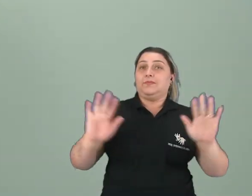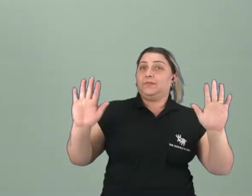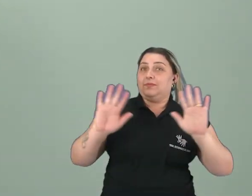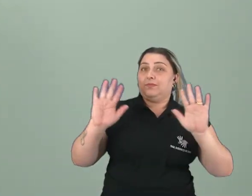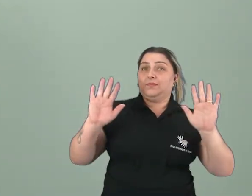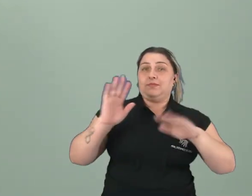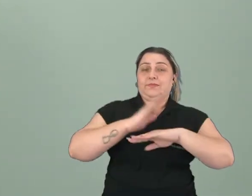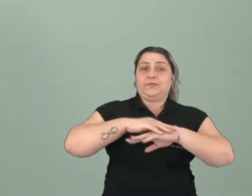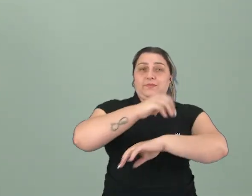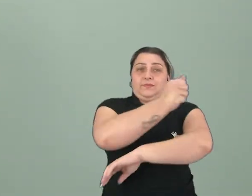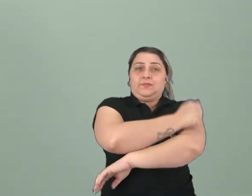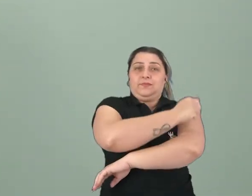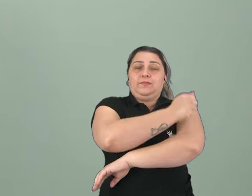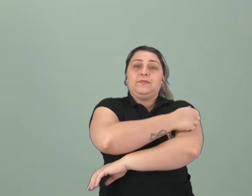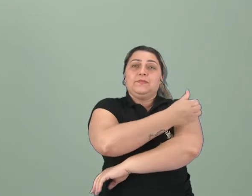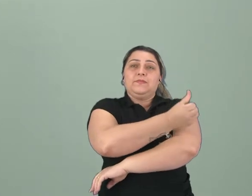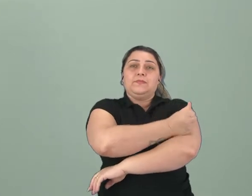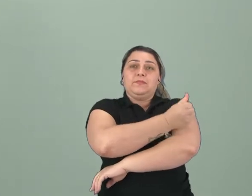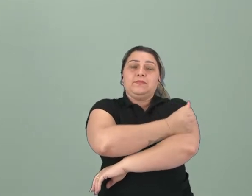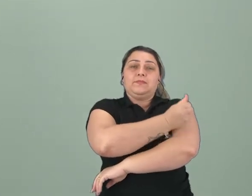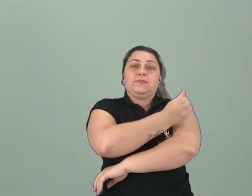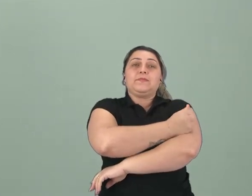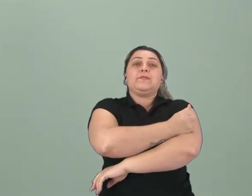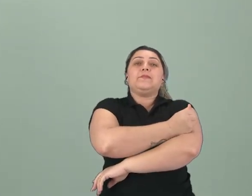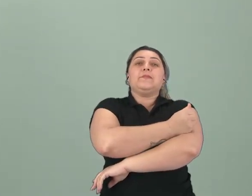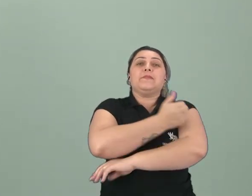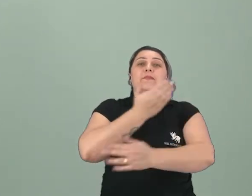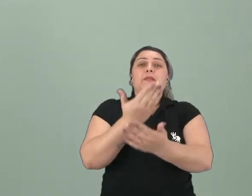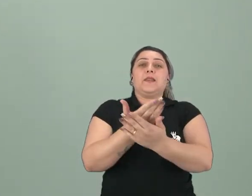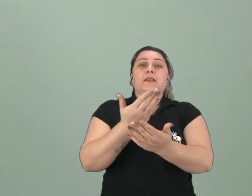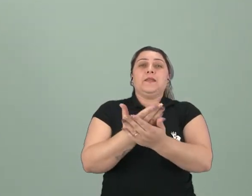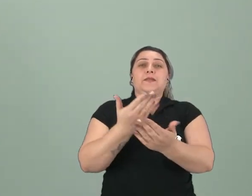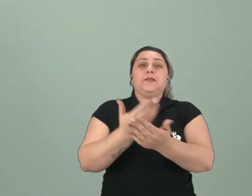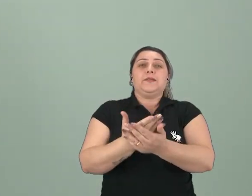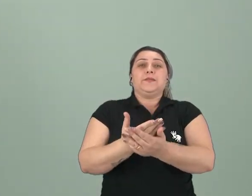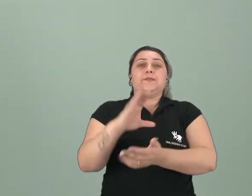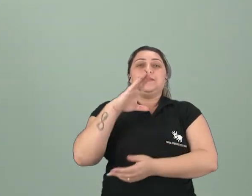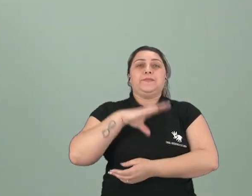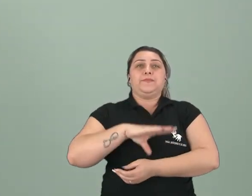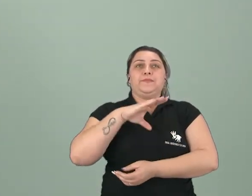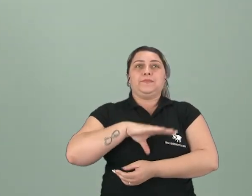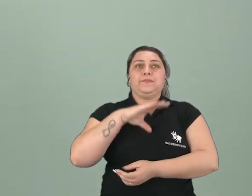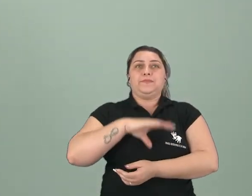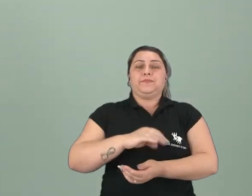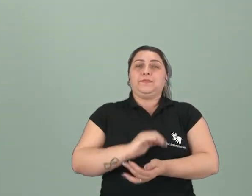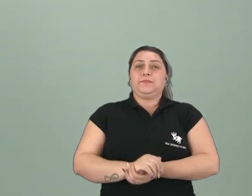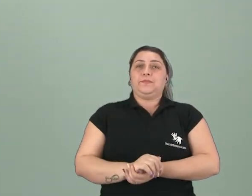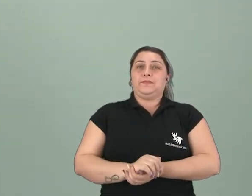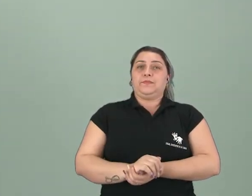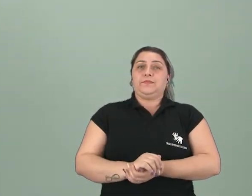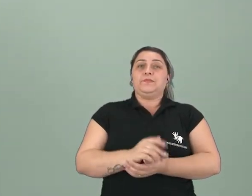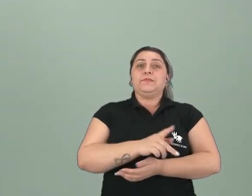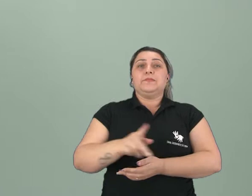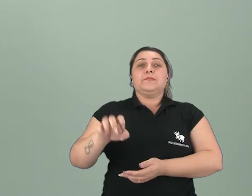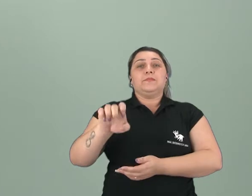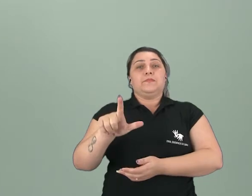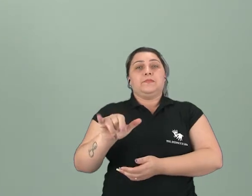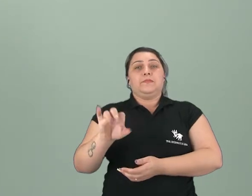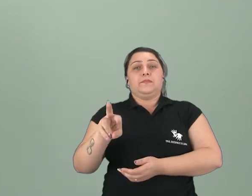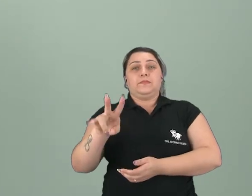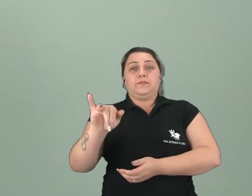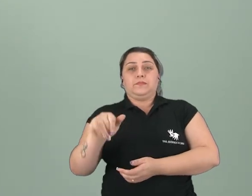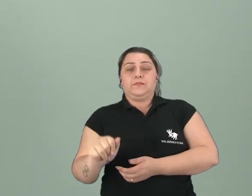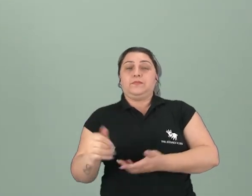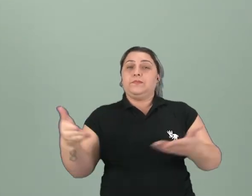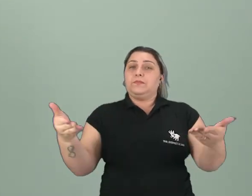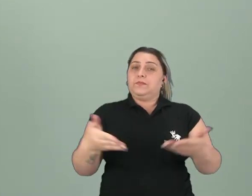Olá, queridos alunos do sexto ano. Vamos a mais uma aula de língua portuguesa. Eu sou a professora Elívia